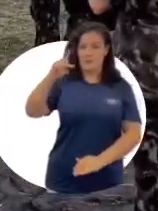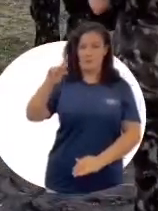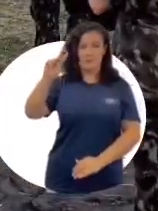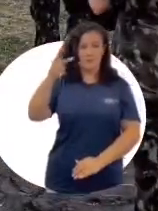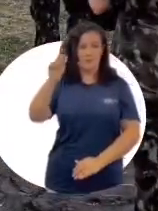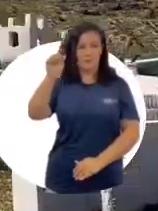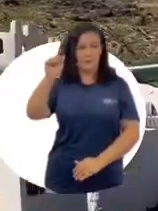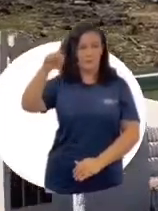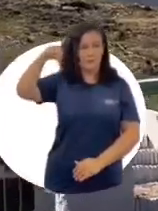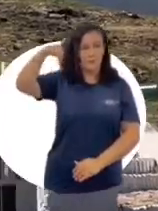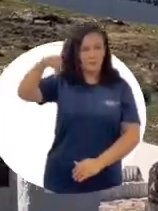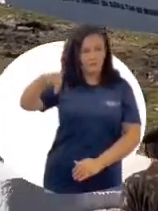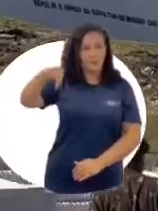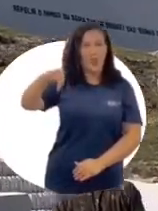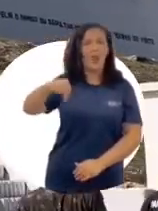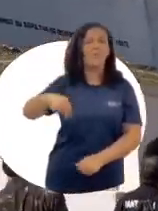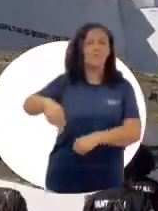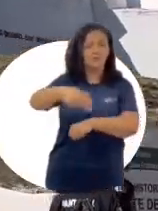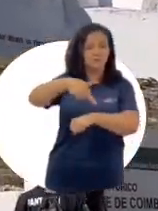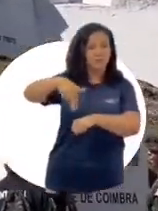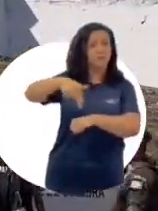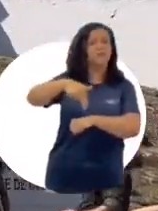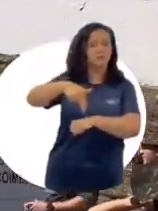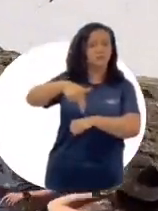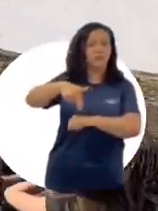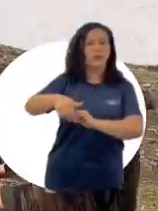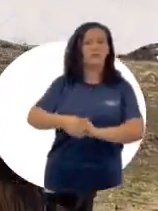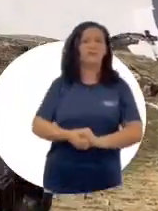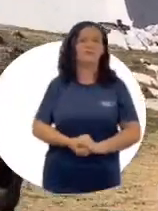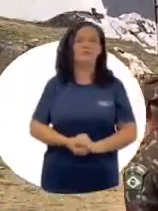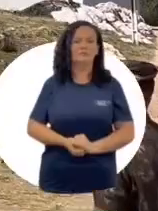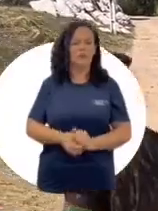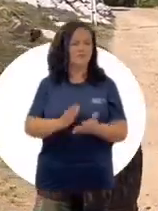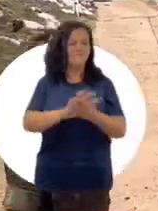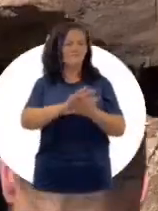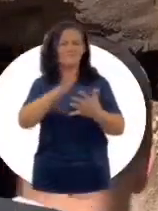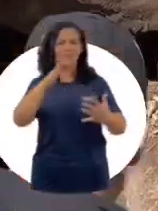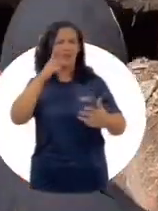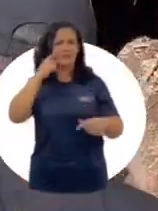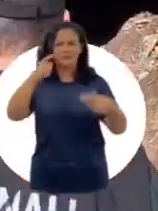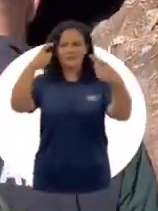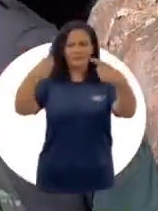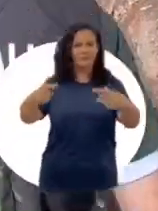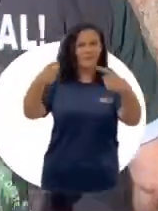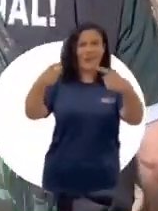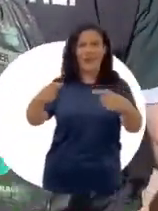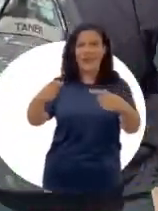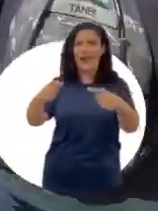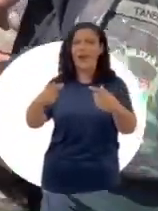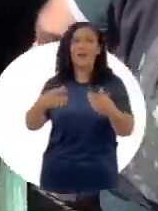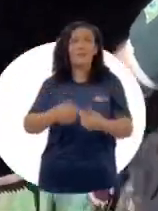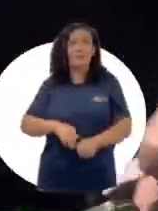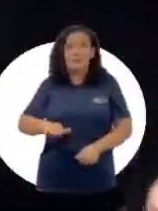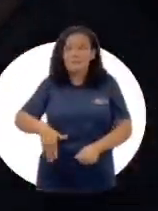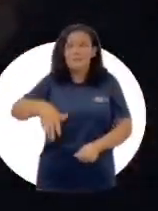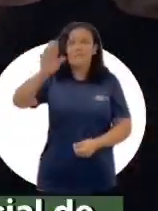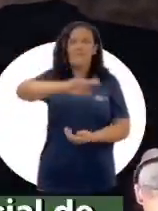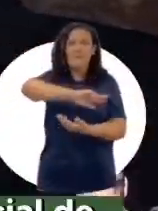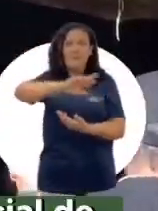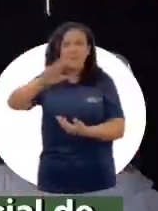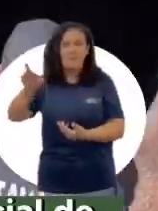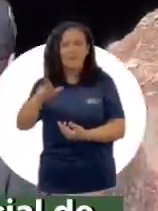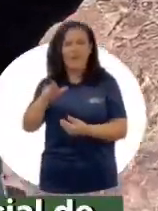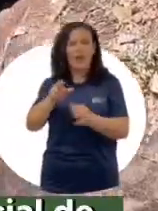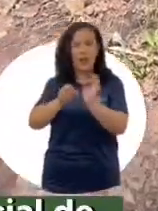Instituto do Patrimônio Histórico e Artístico Nacional. E as maravilhas desse lugar não param por aí.